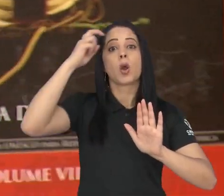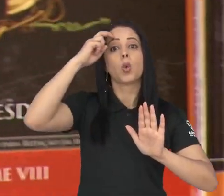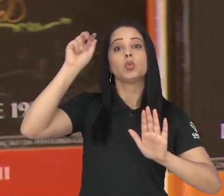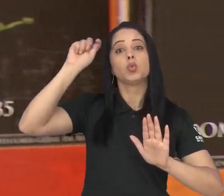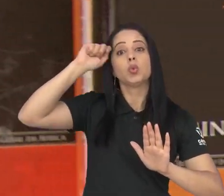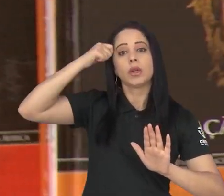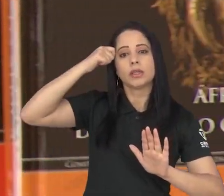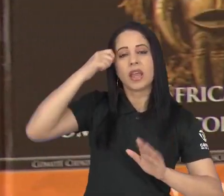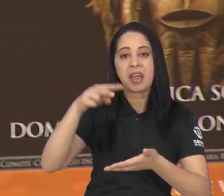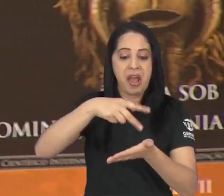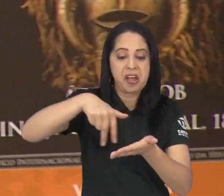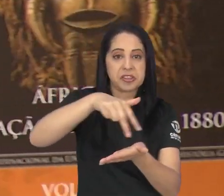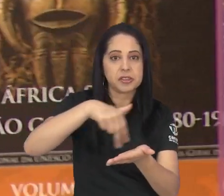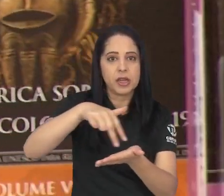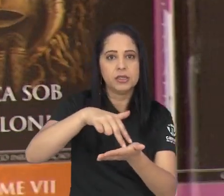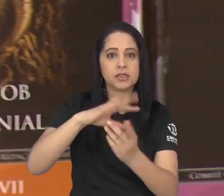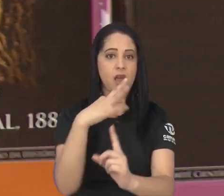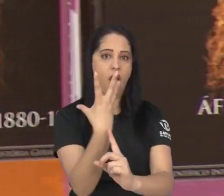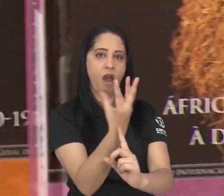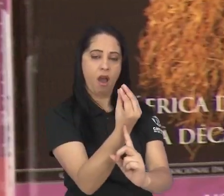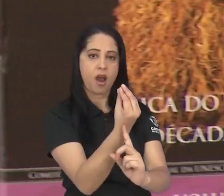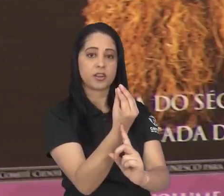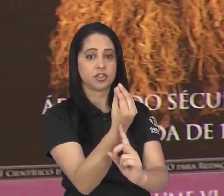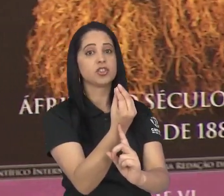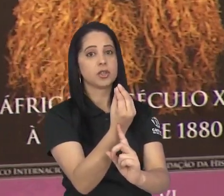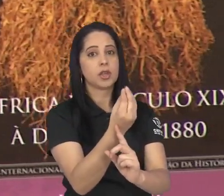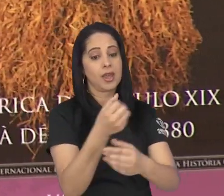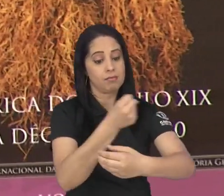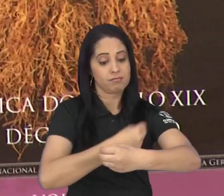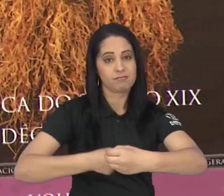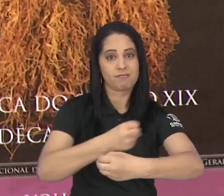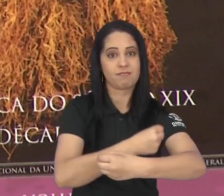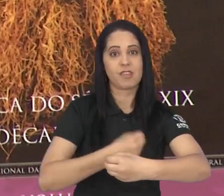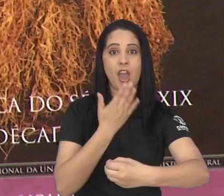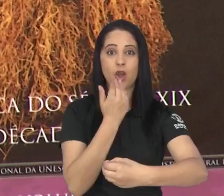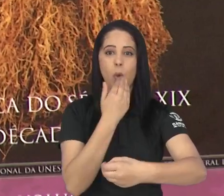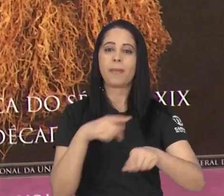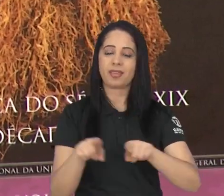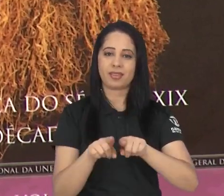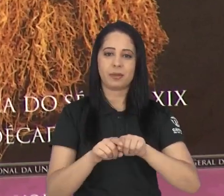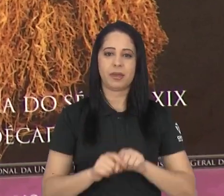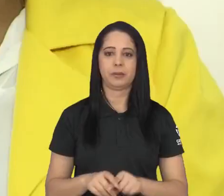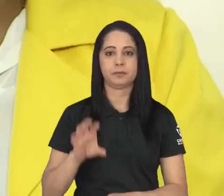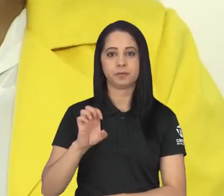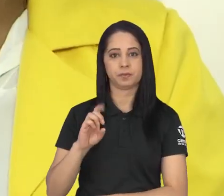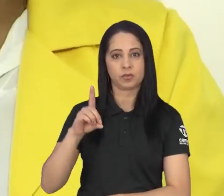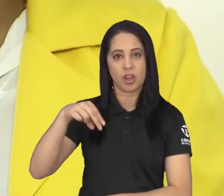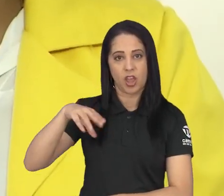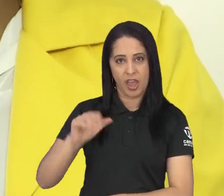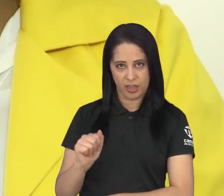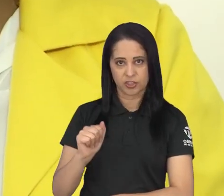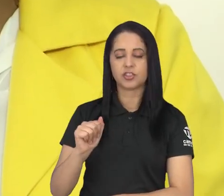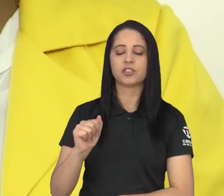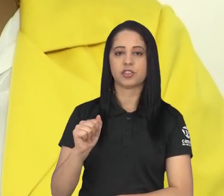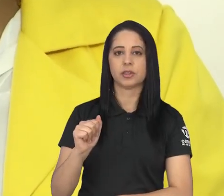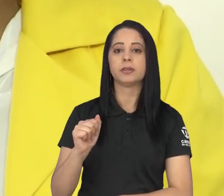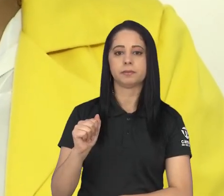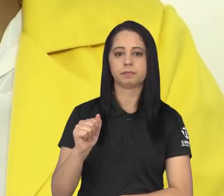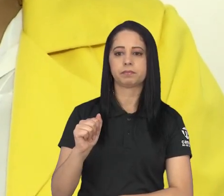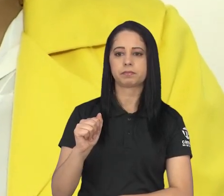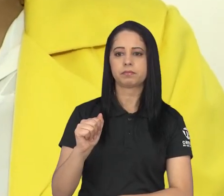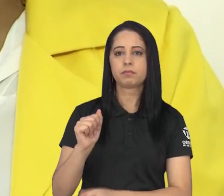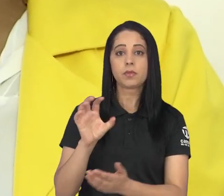relacionadas à cultura Negra seja na dança nas artes ou na culinária para Edna Gomes